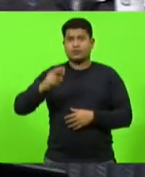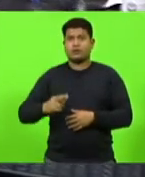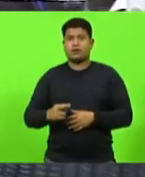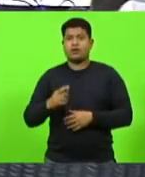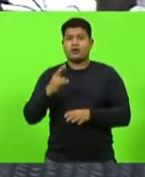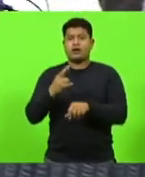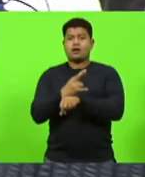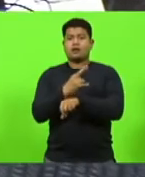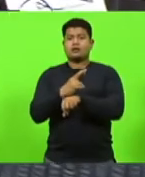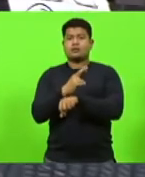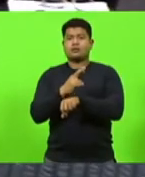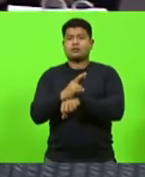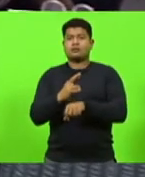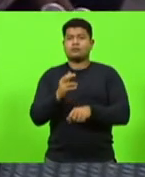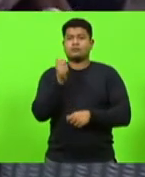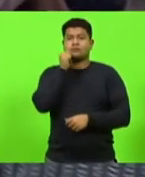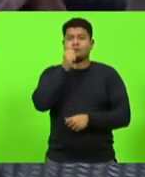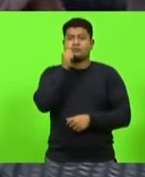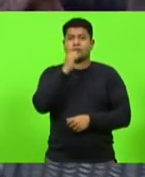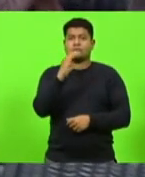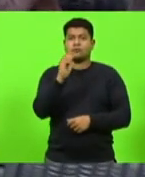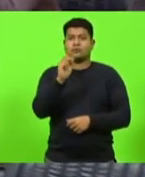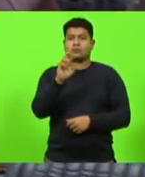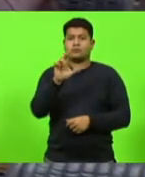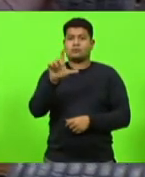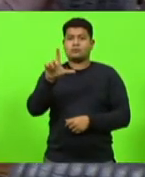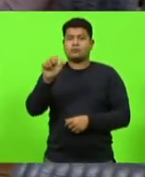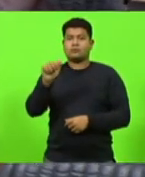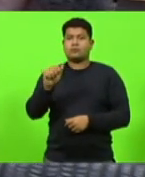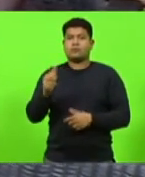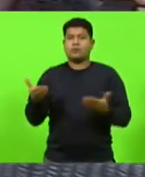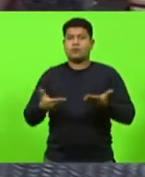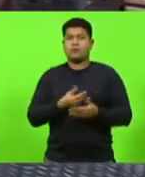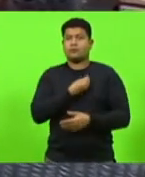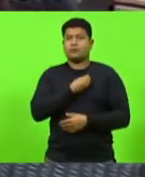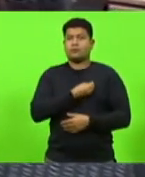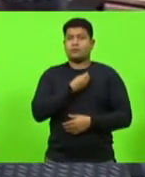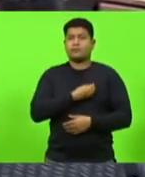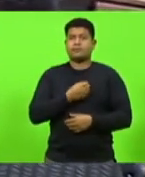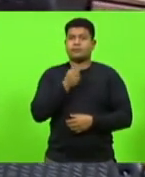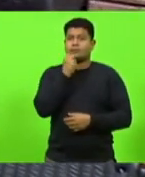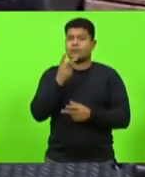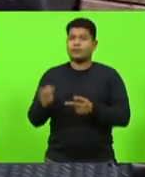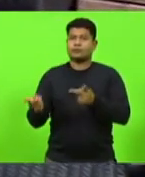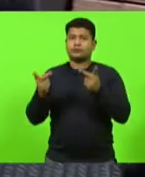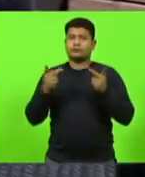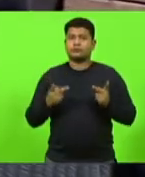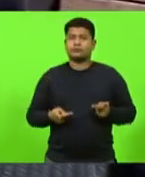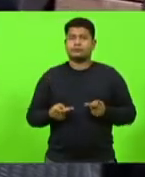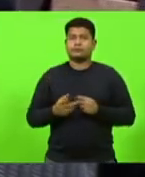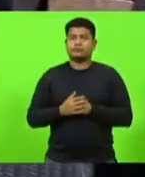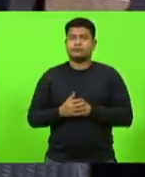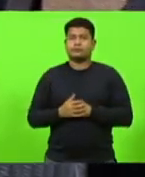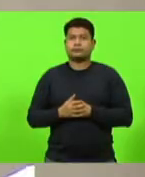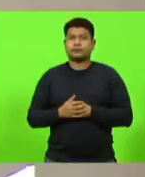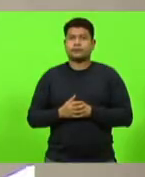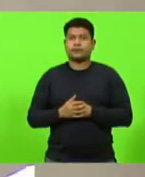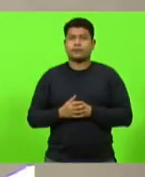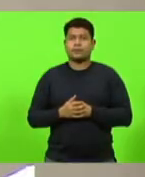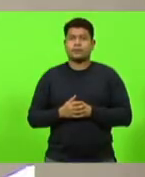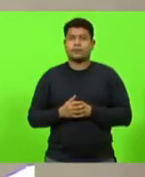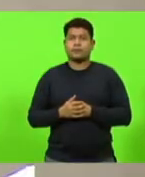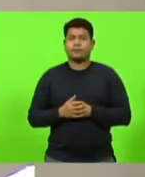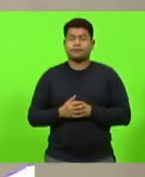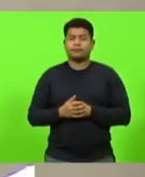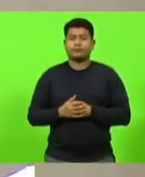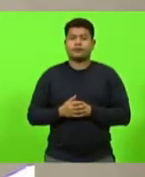doutora Carla, que está aqui conosco hoje. Seja bem-vinda, doutora Carla. Muito obrigado, senhor presidente. Seja bem-vindo. Quem vota 1, vota a favor do